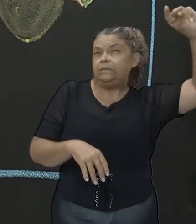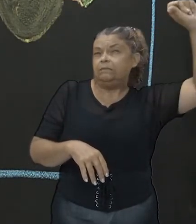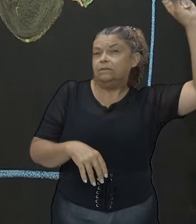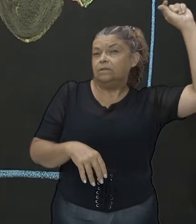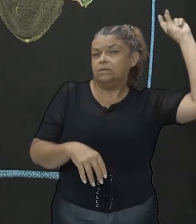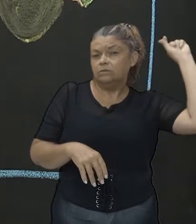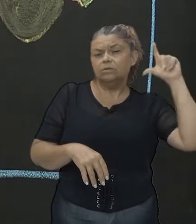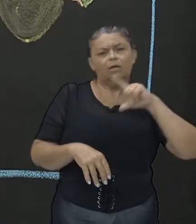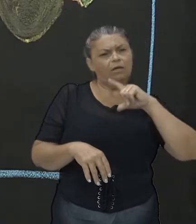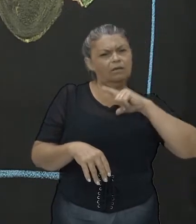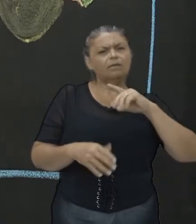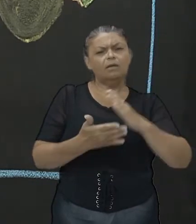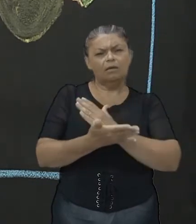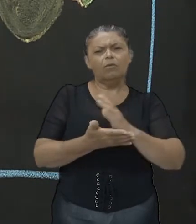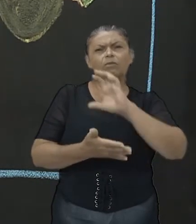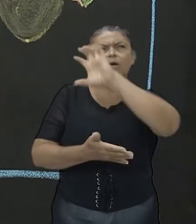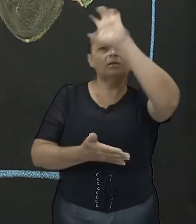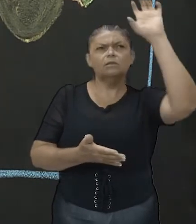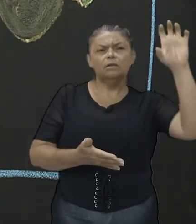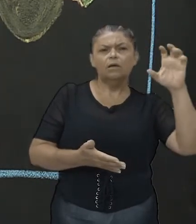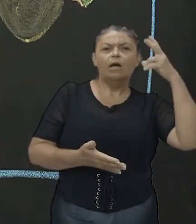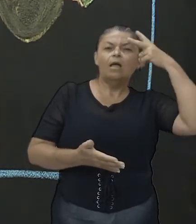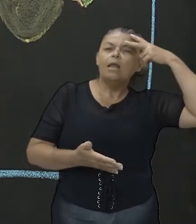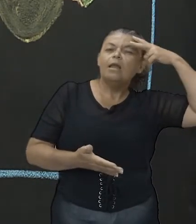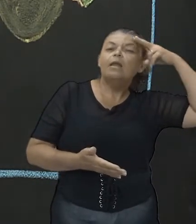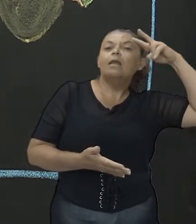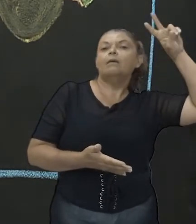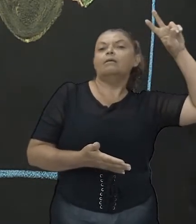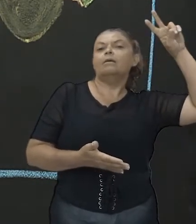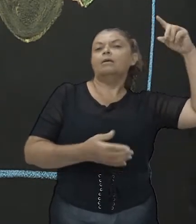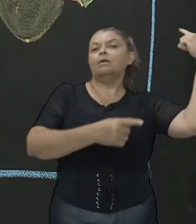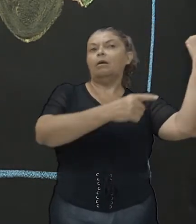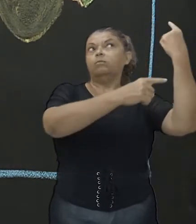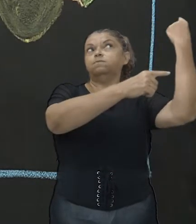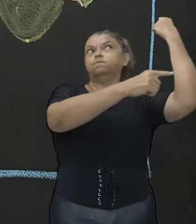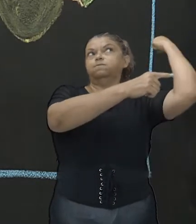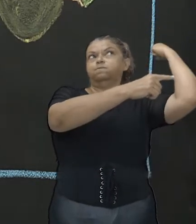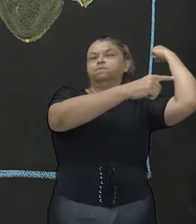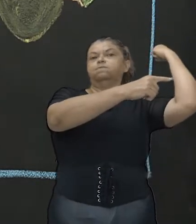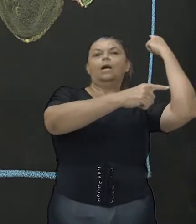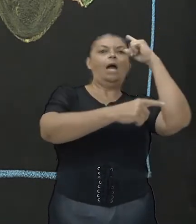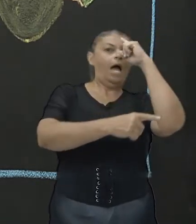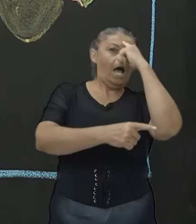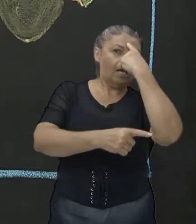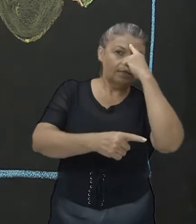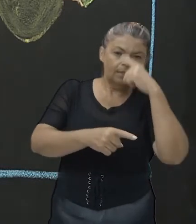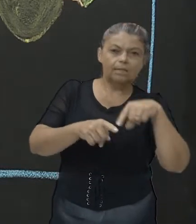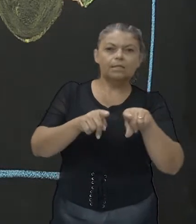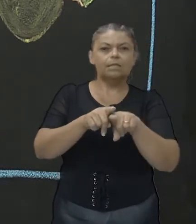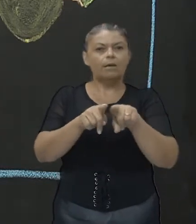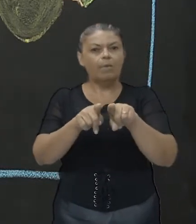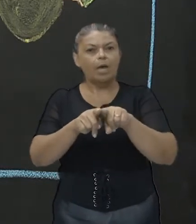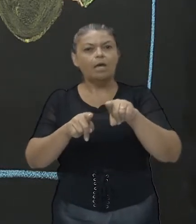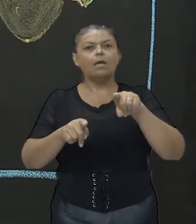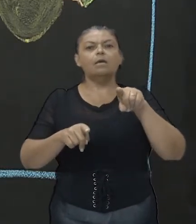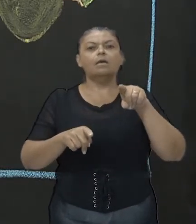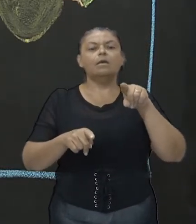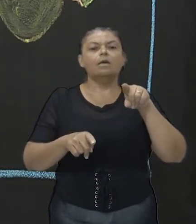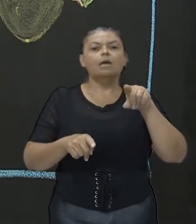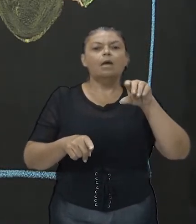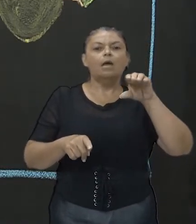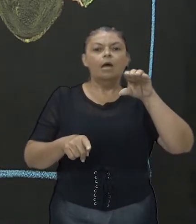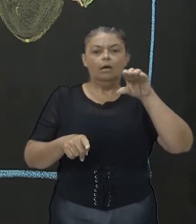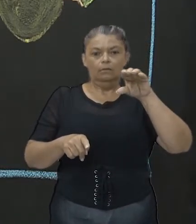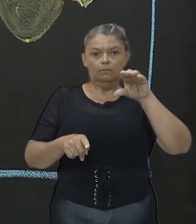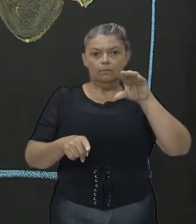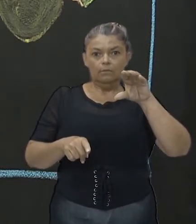região. Vale lembrar na questão histórica que a China e a Índia é berço de quase toda a